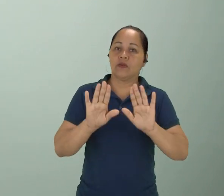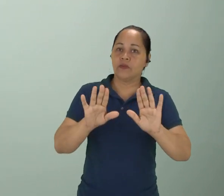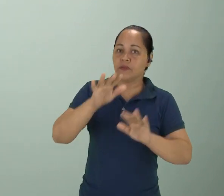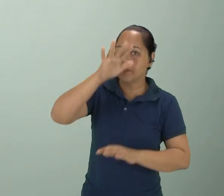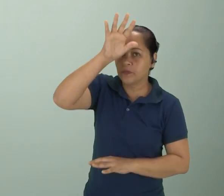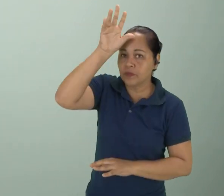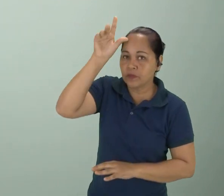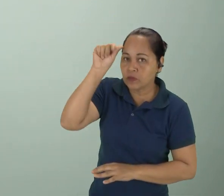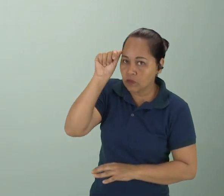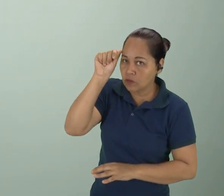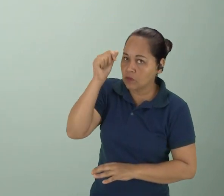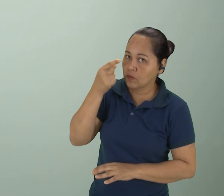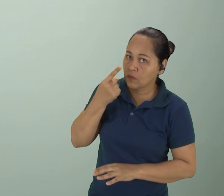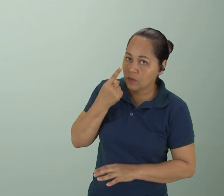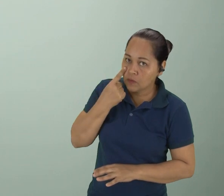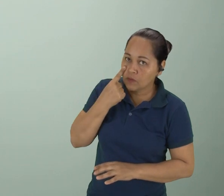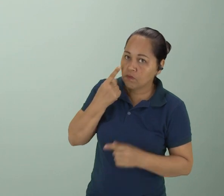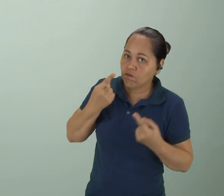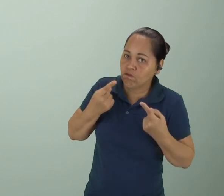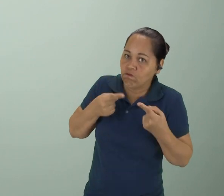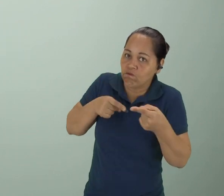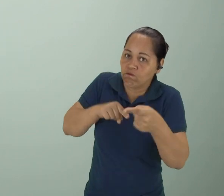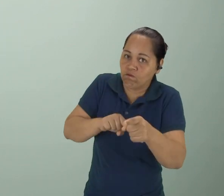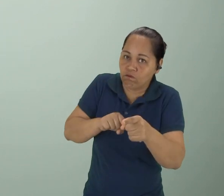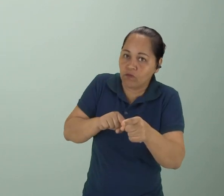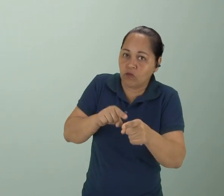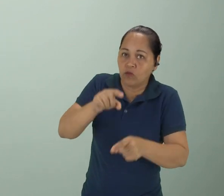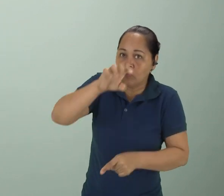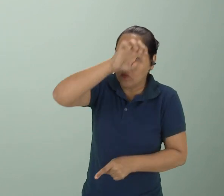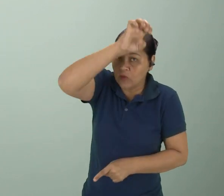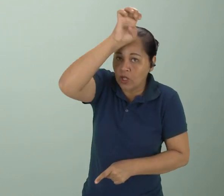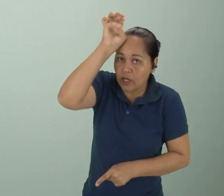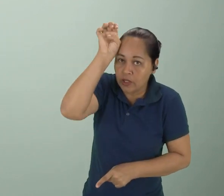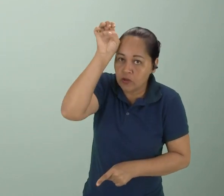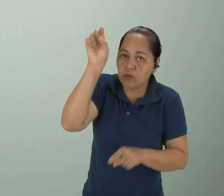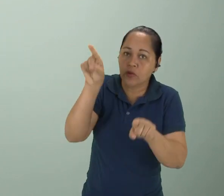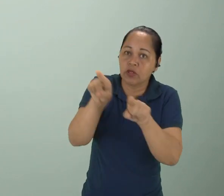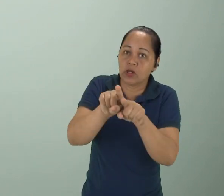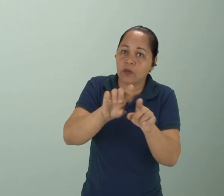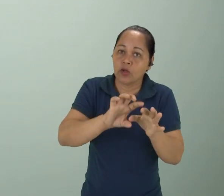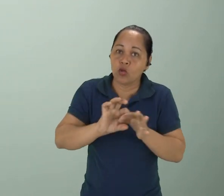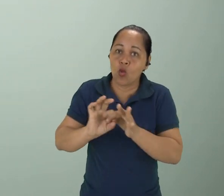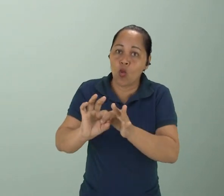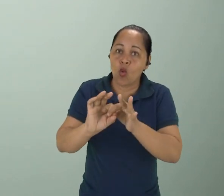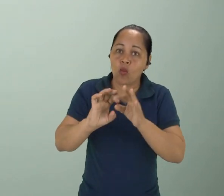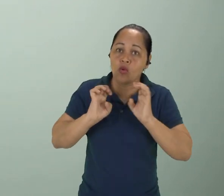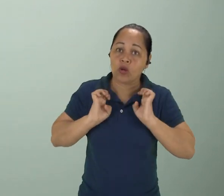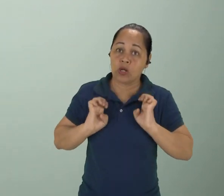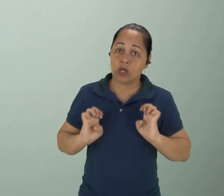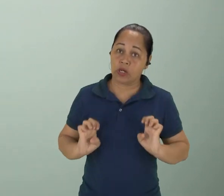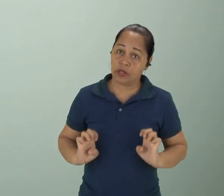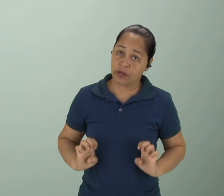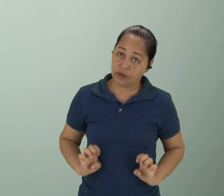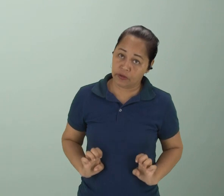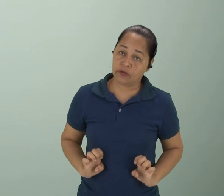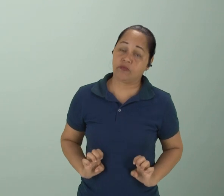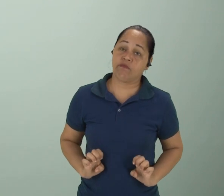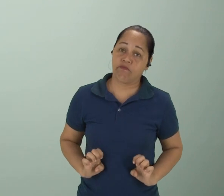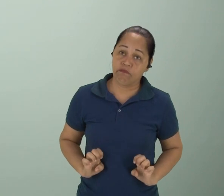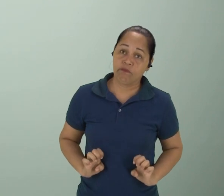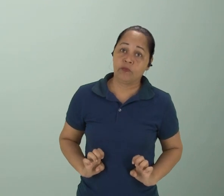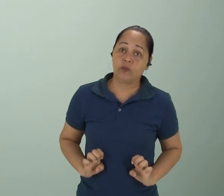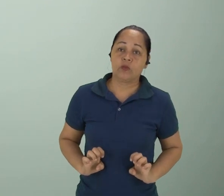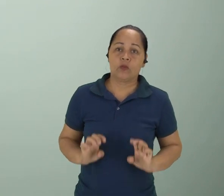da amazônia ilustra bem esse desafio ético entre o bem individual é o interesse individual e o bem